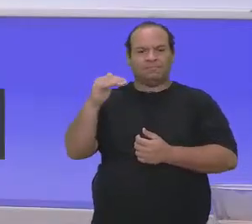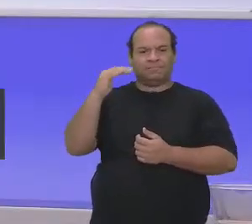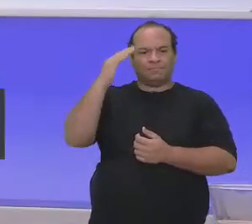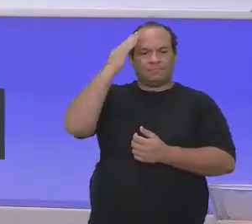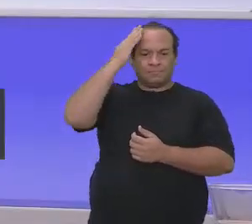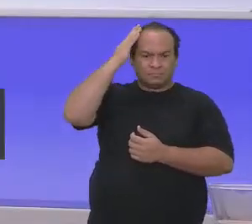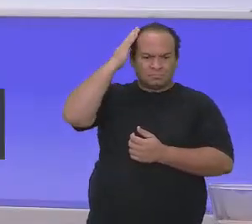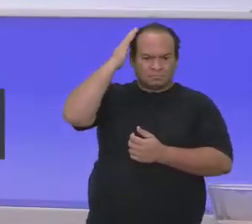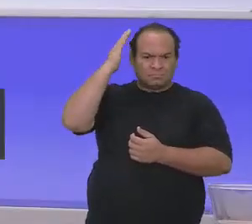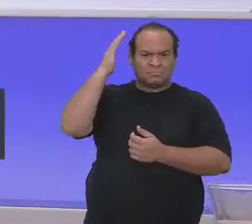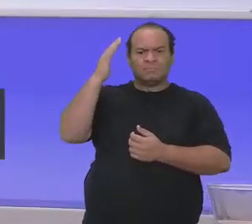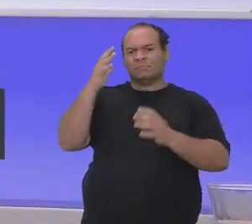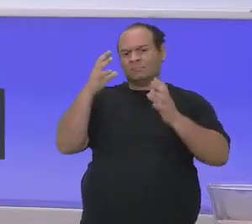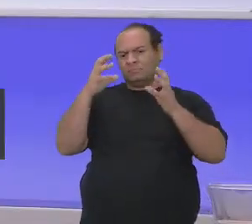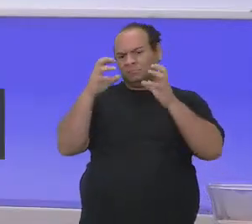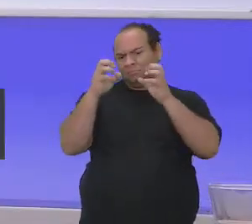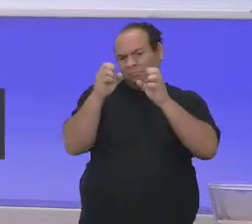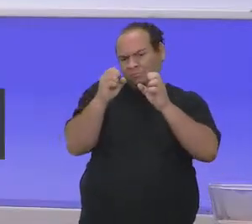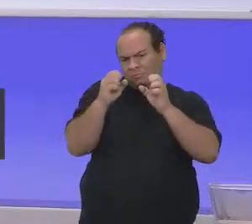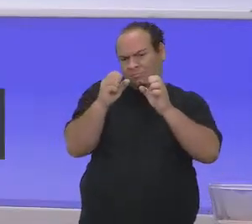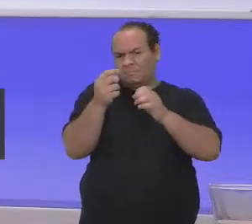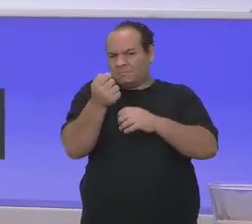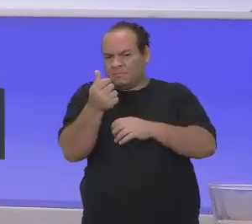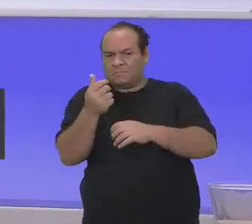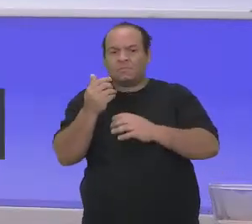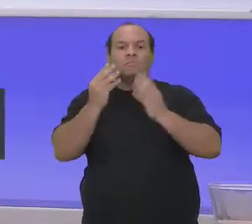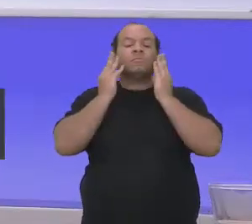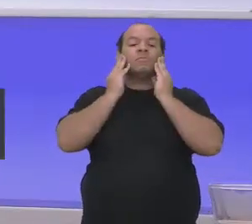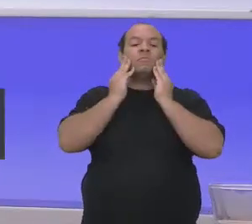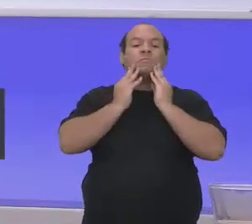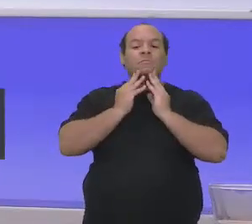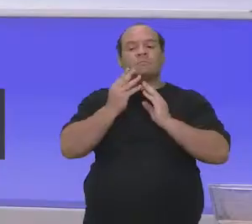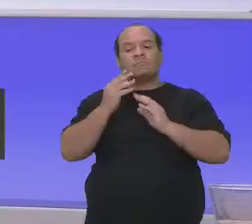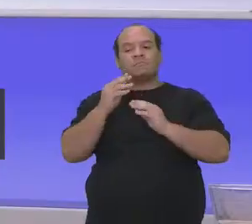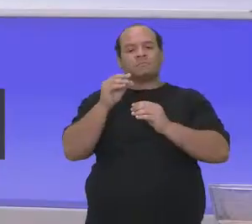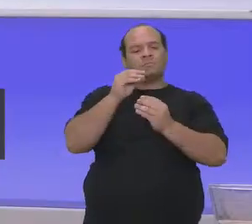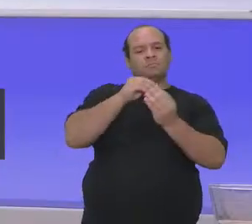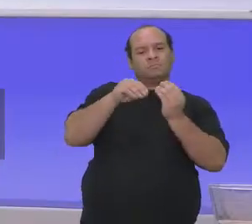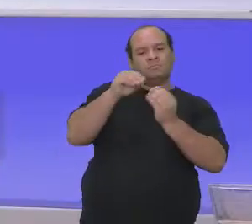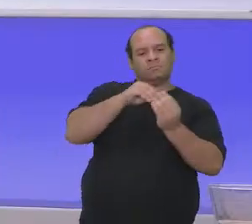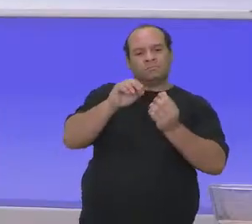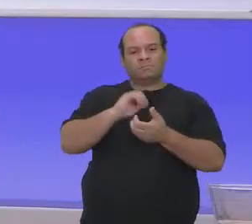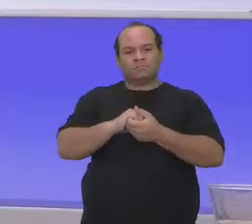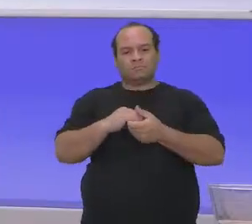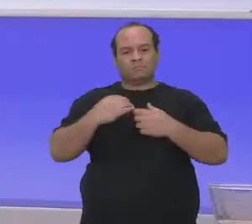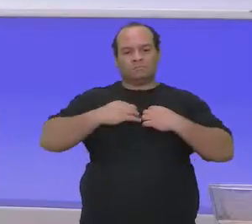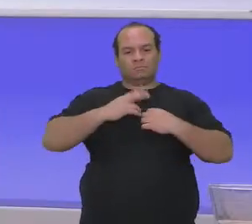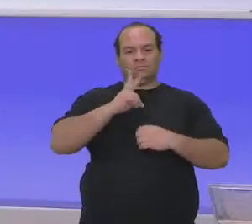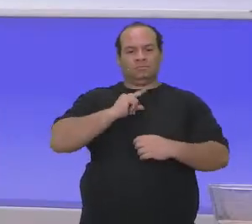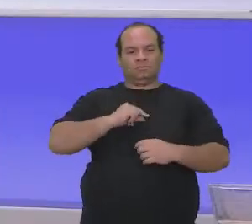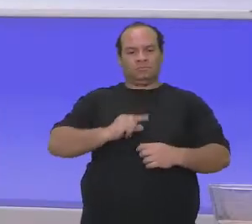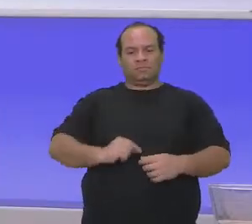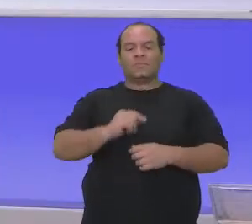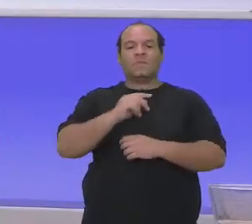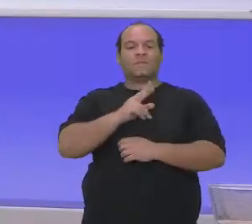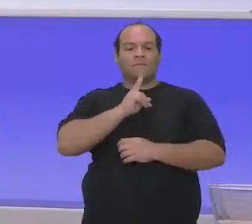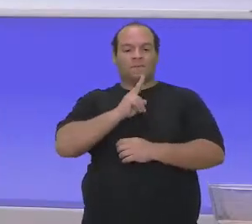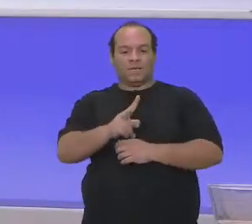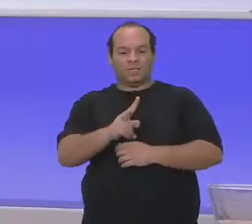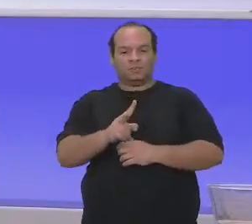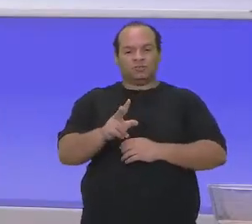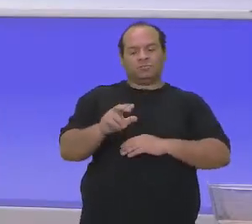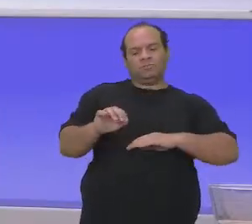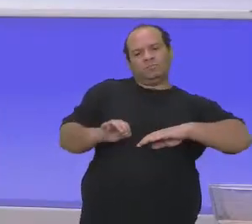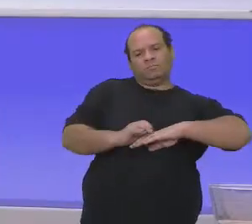cabelos escuro, um pouco grisalhos, barba também já um pouco grisalha. Estou usando uma camisa no tom verde, uma